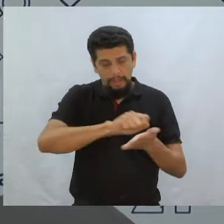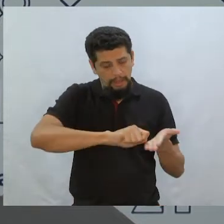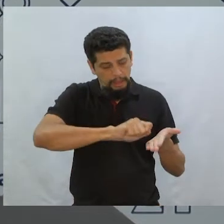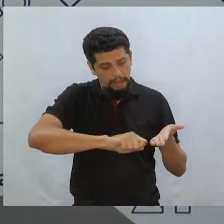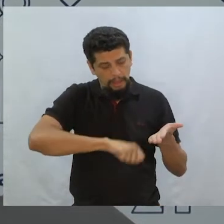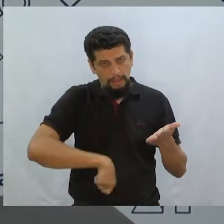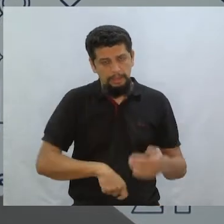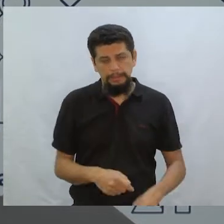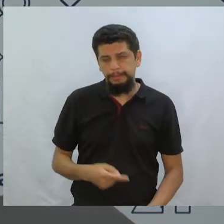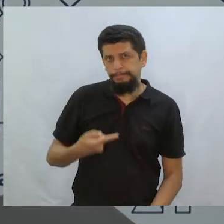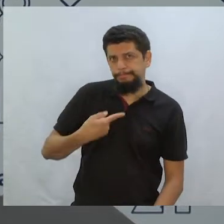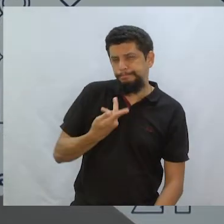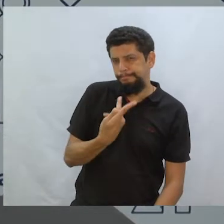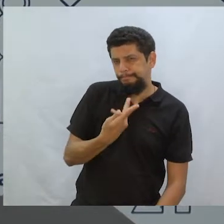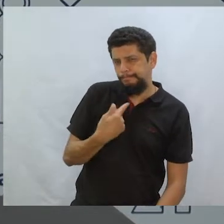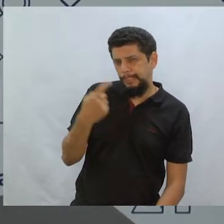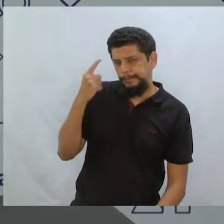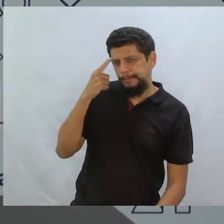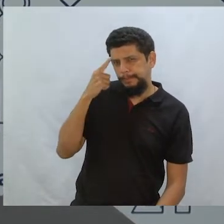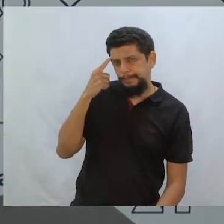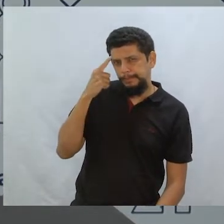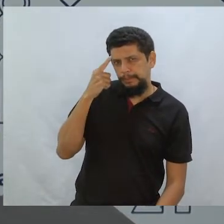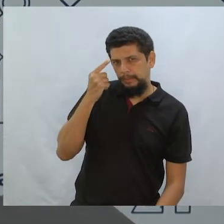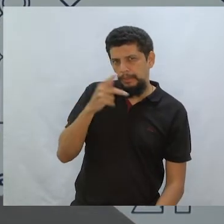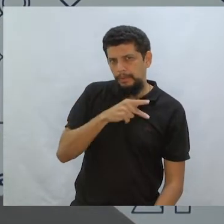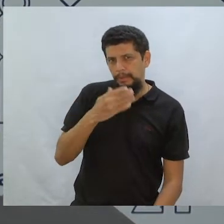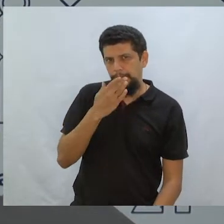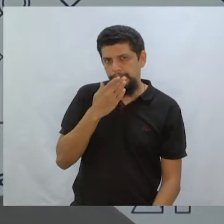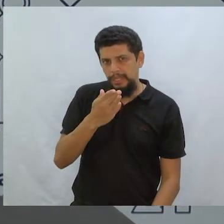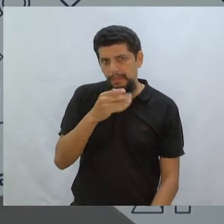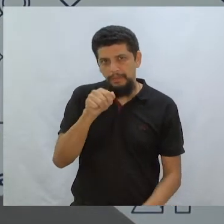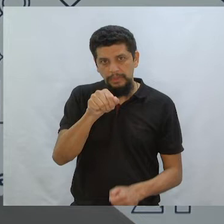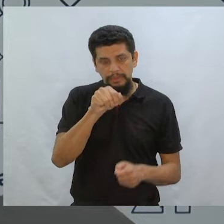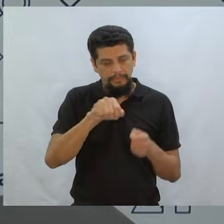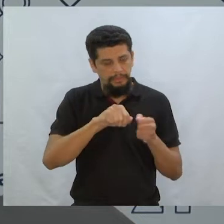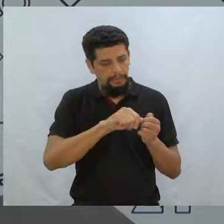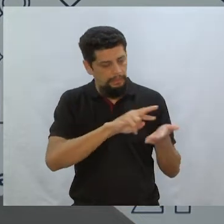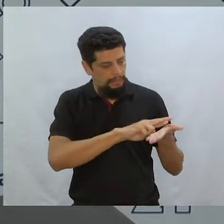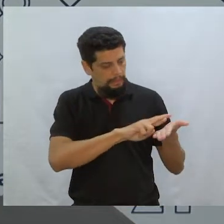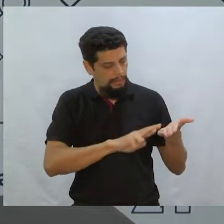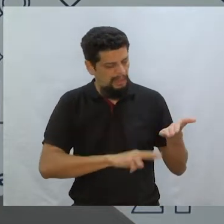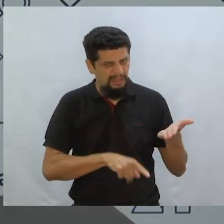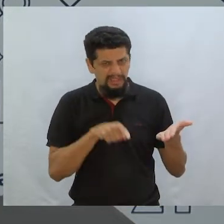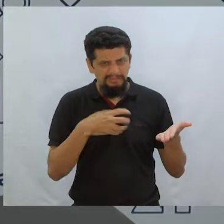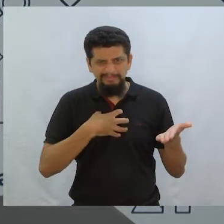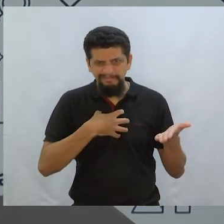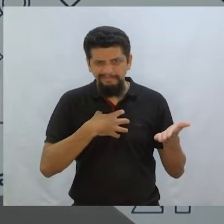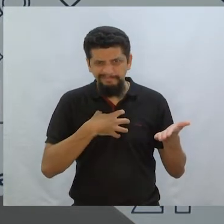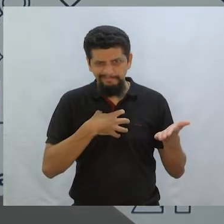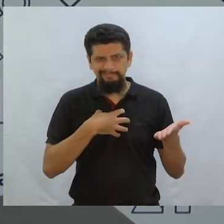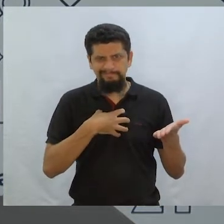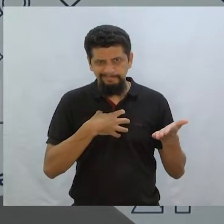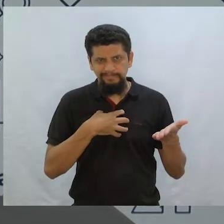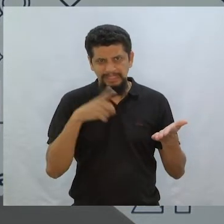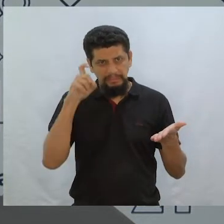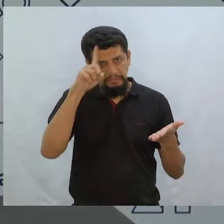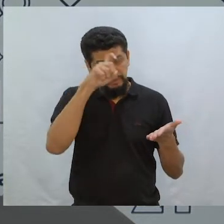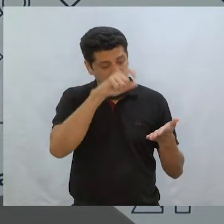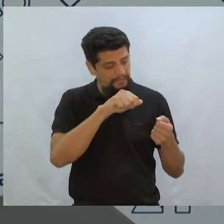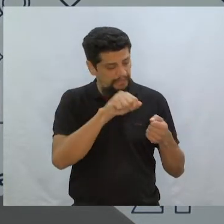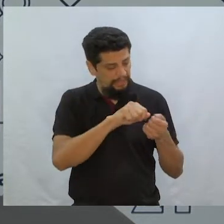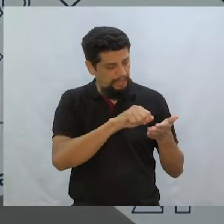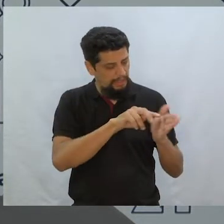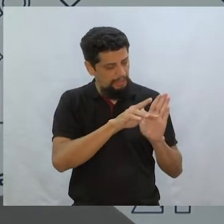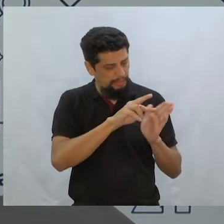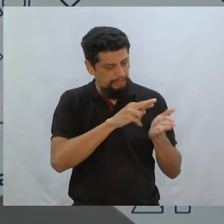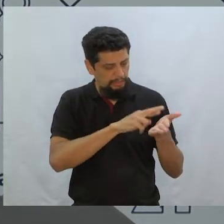escrever então vamos pensar ó Professor solicitou para você fazer um texto você tem dificuldade de produzir esse texto